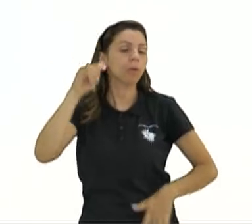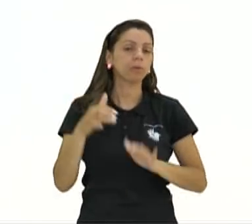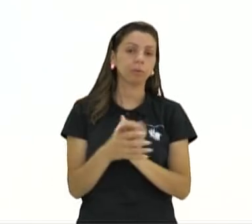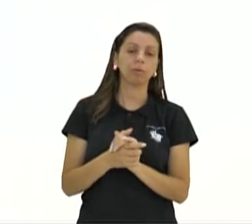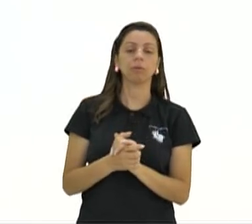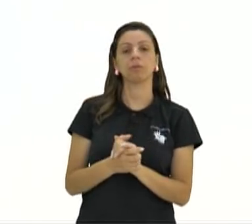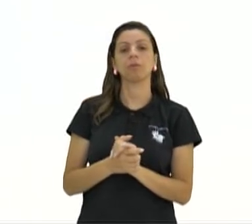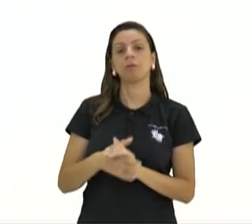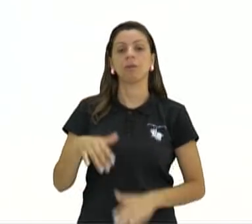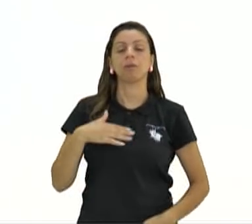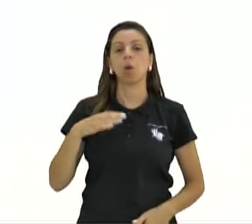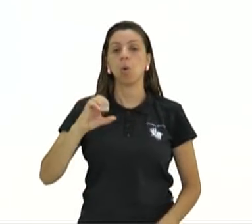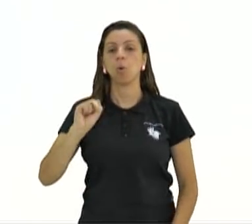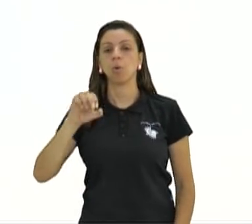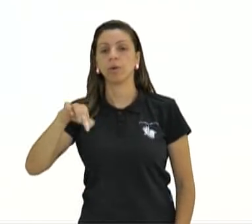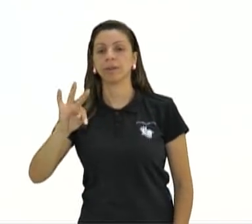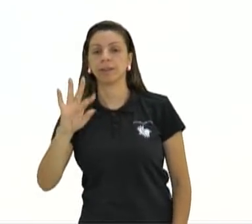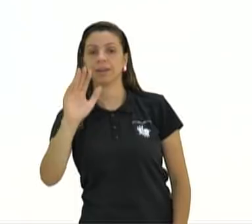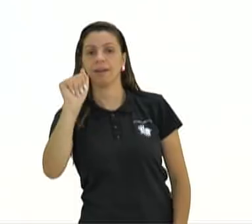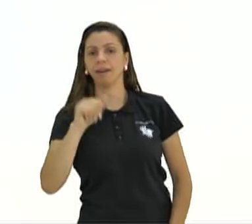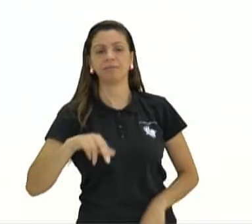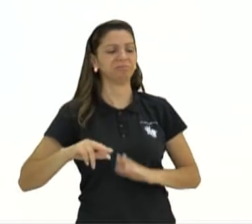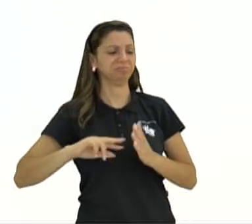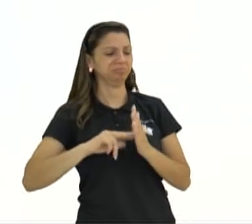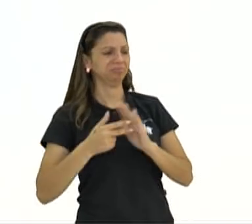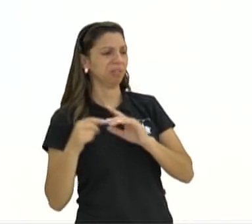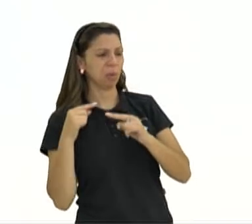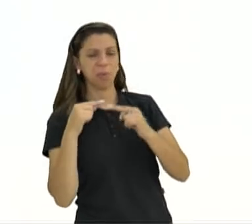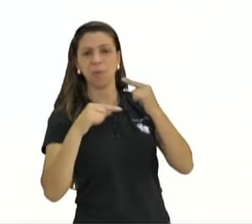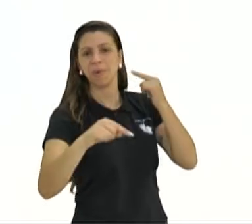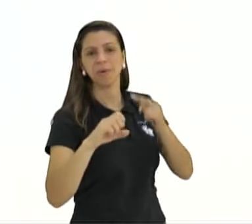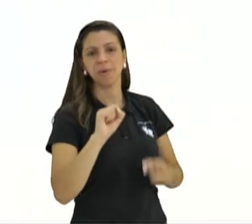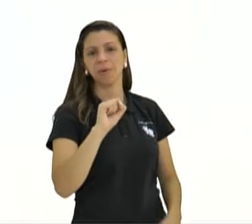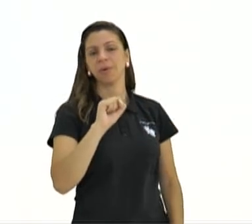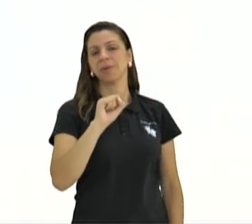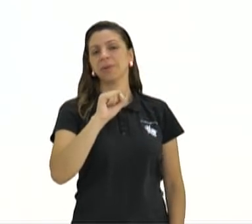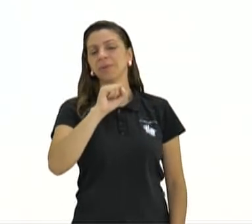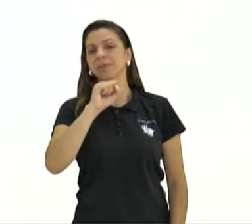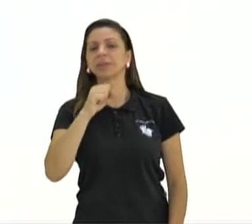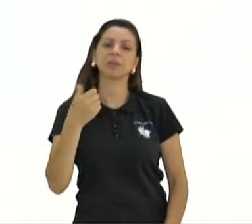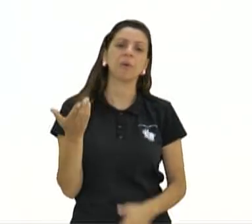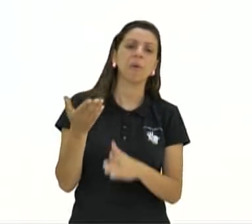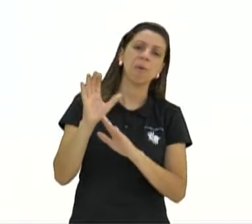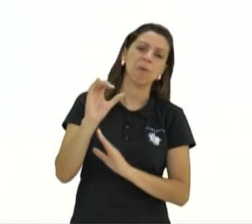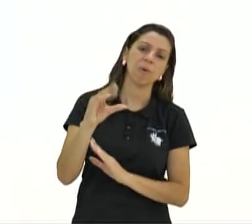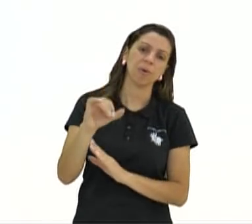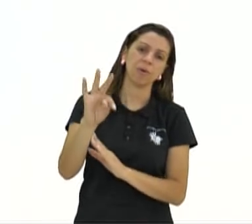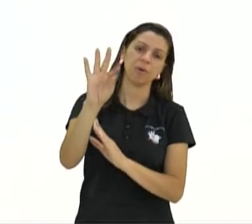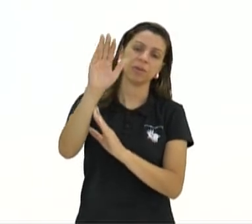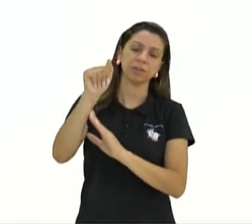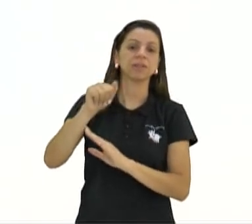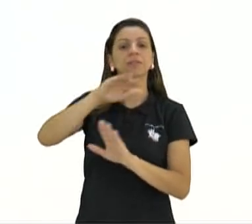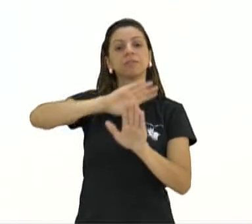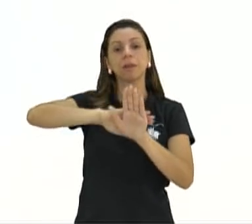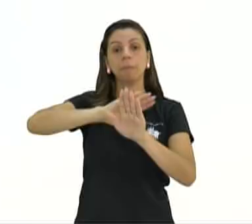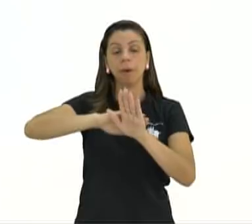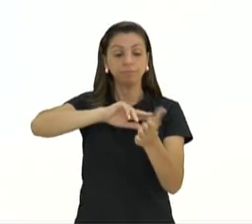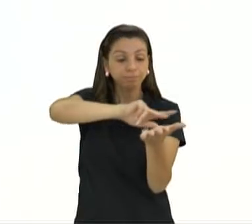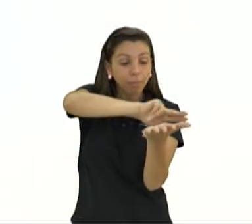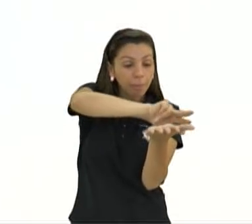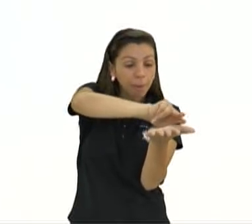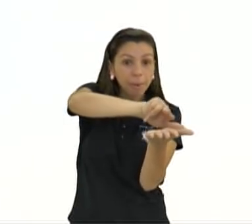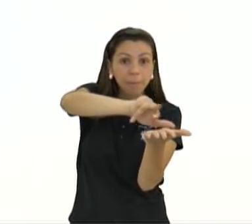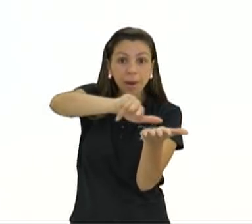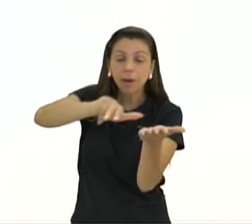não tem nada a ver com o de matraca, que não tem nada a ver com o de costa de mão. É uma diversidade tão grande, não só